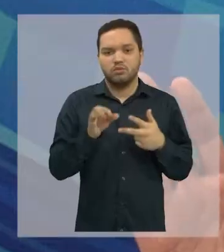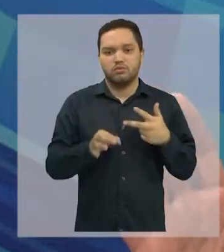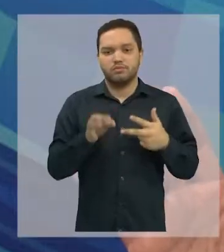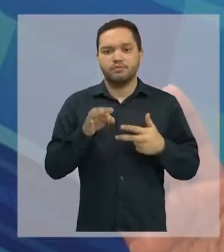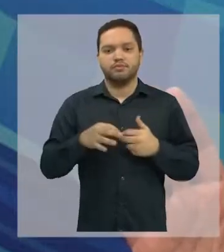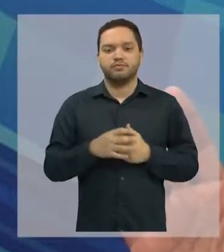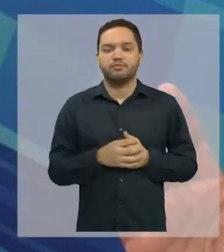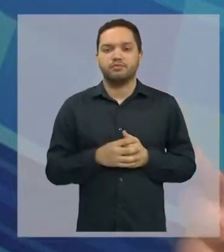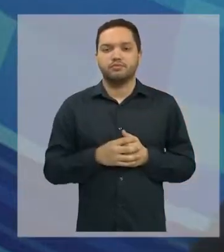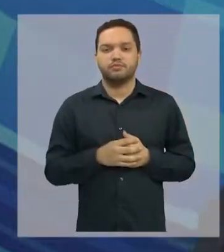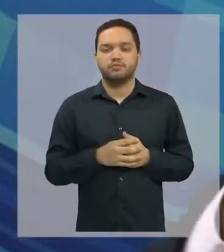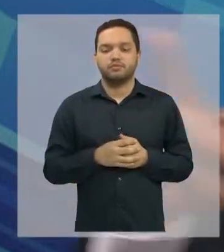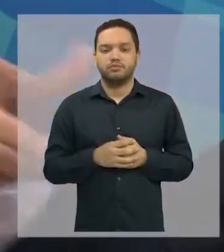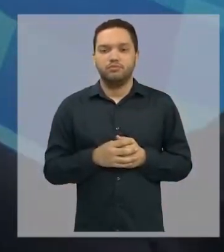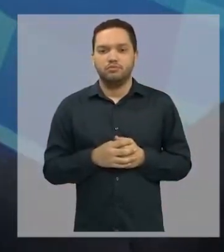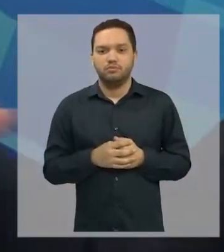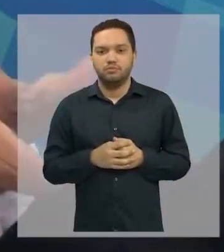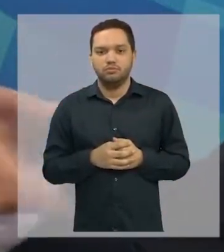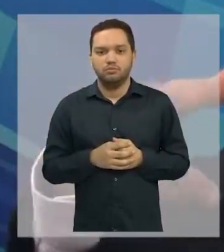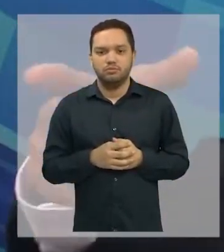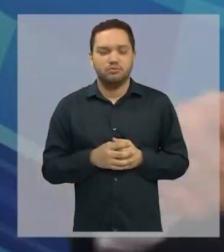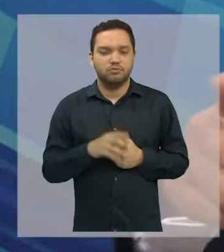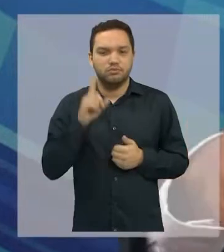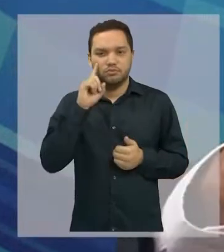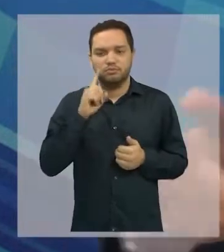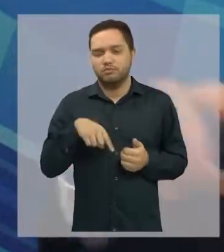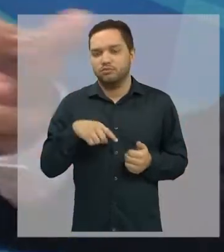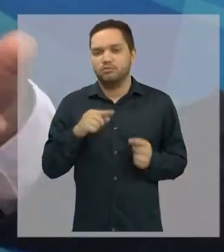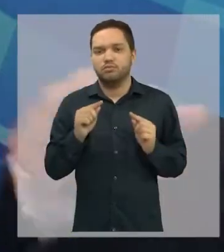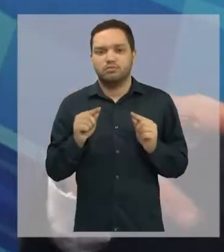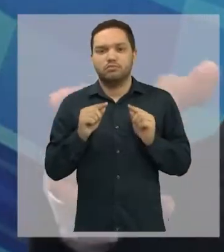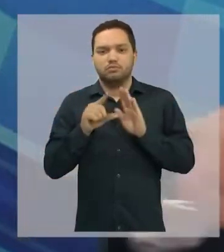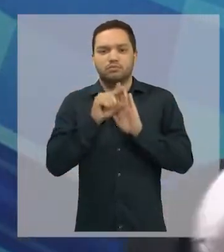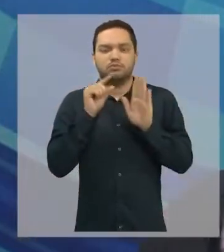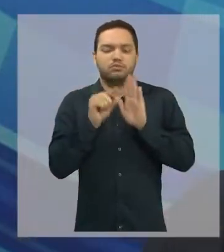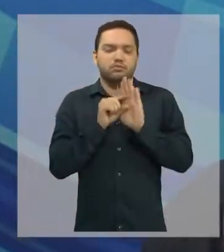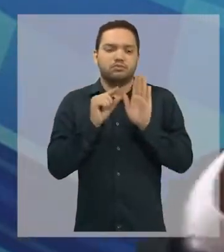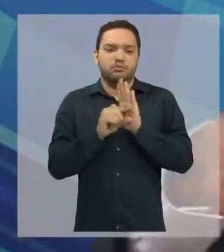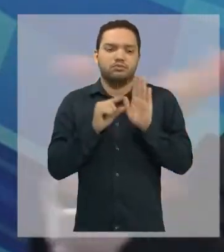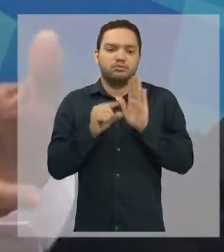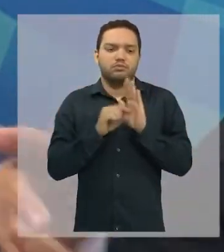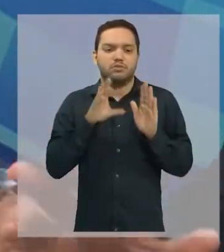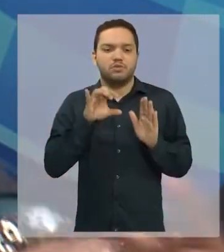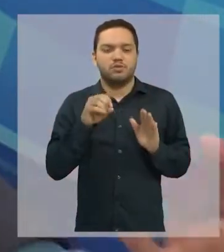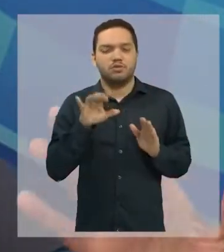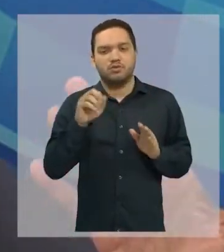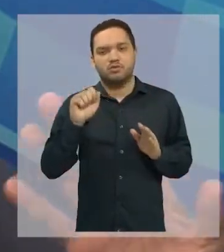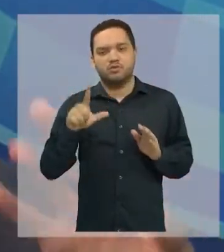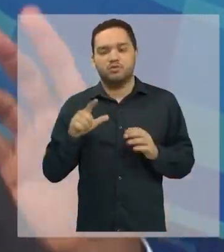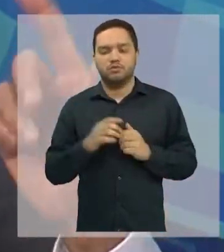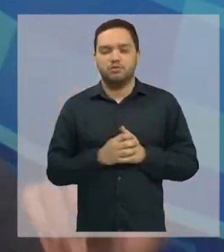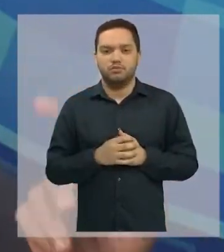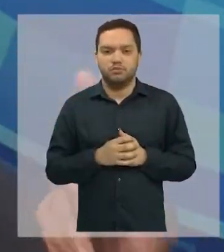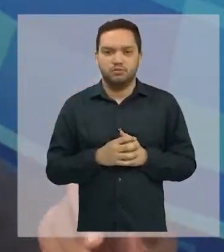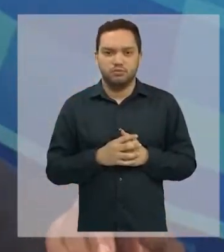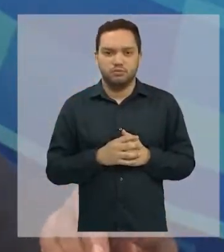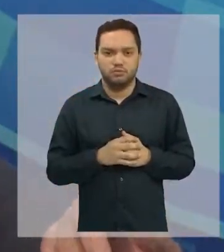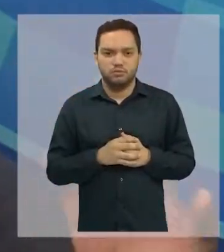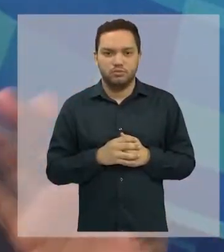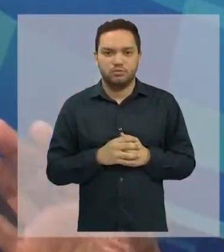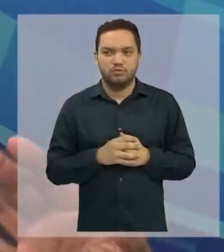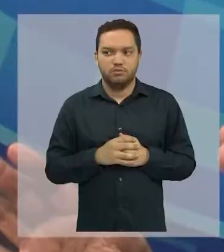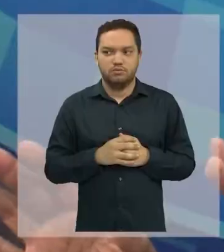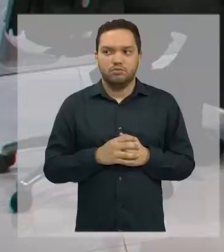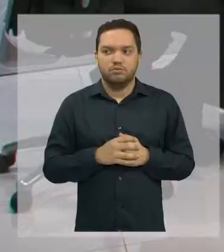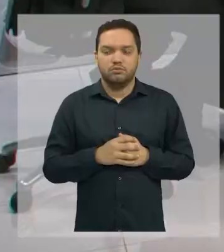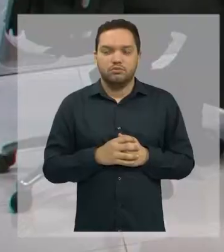com isso. Eu não saberia lhe dizer aqui, se está na ponta da língua, artigos do Código Civil, do Código do Processo Civil. Por isso eu digo, quem sabe artigo é bandido. Por